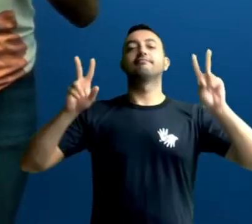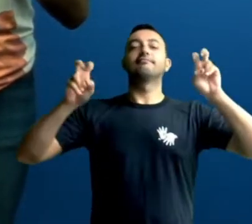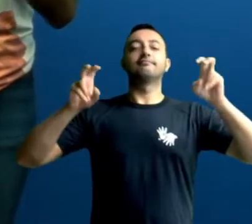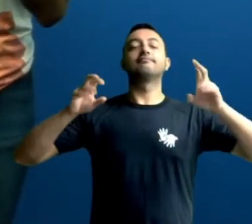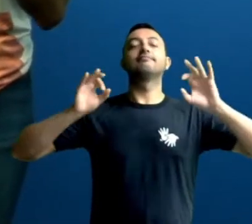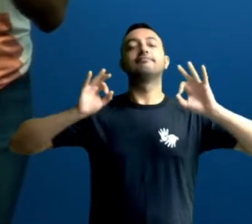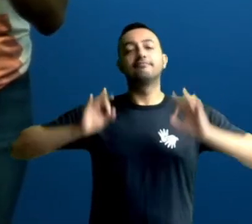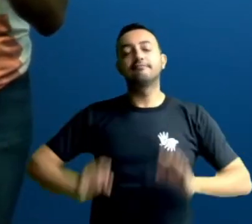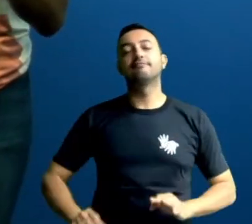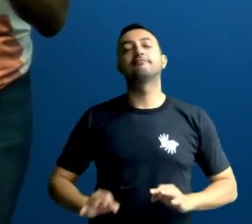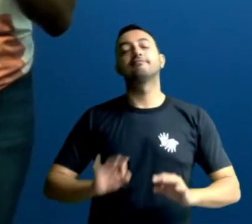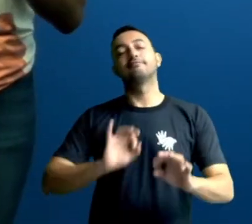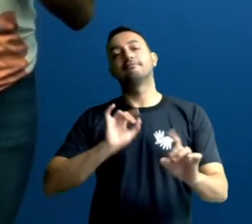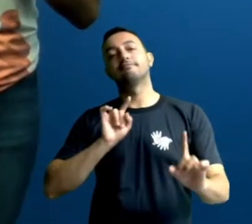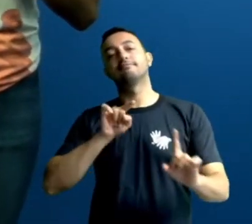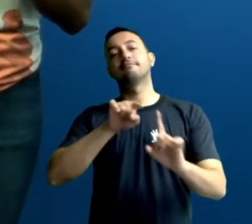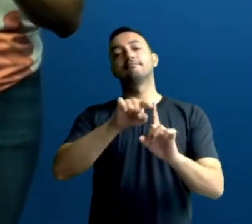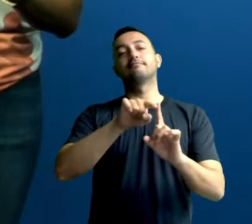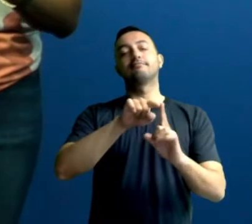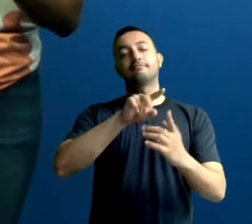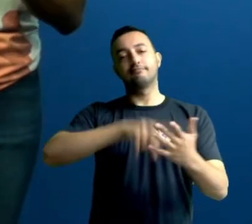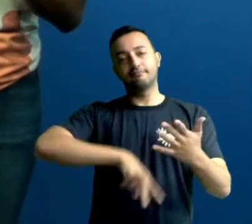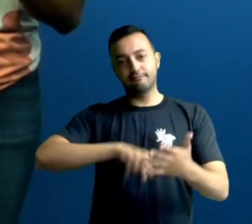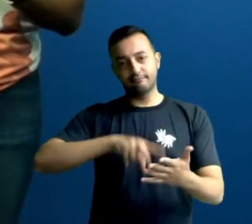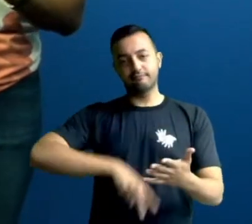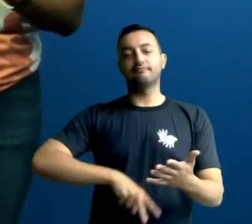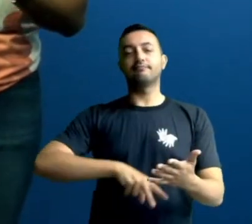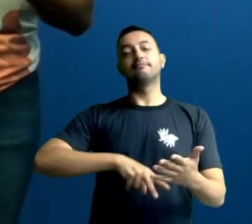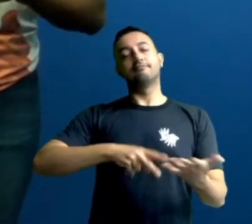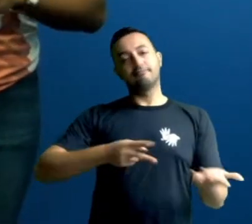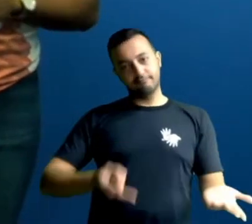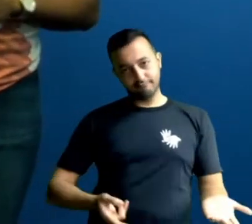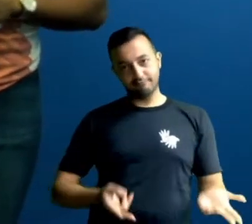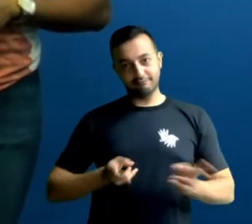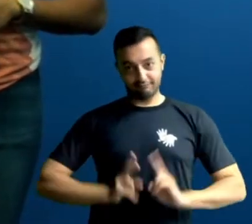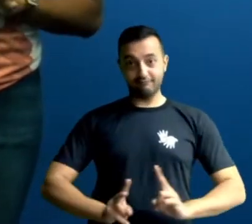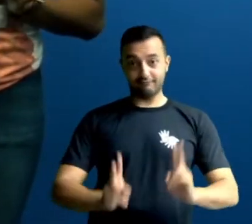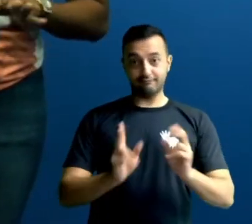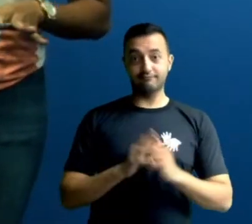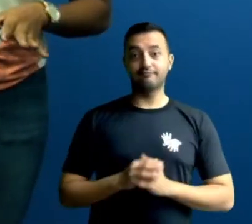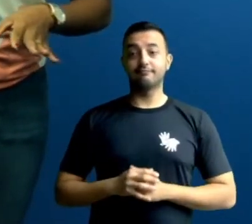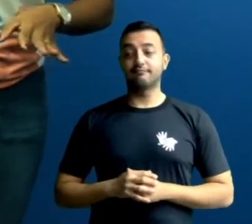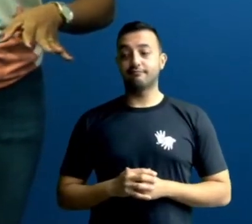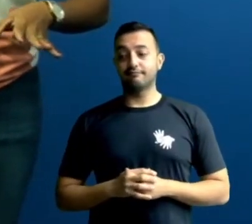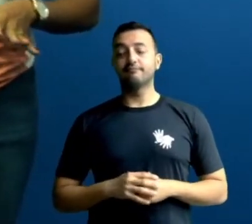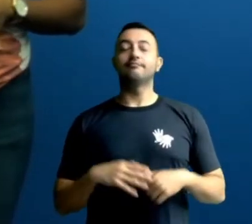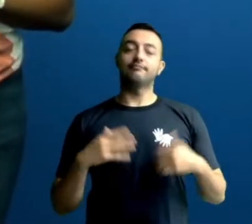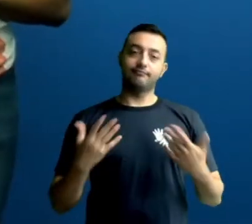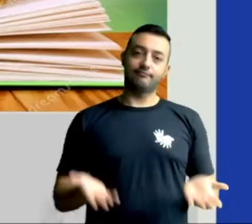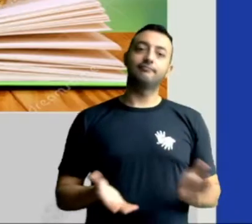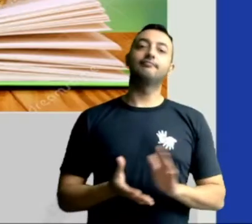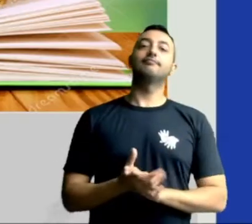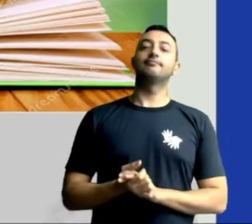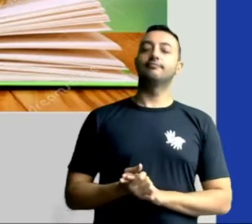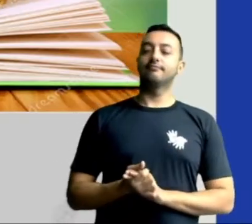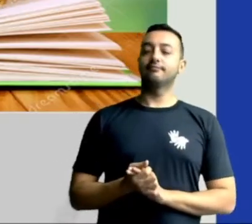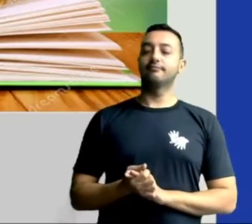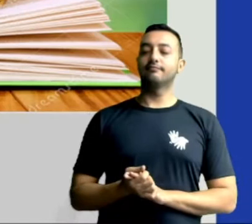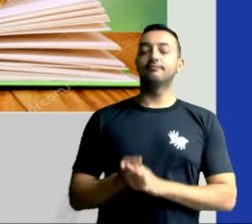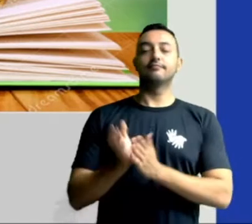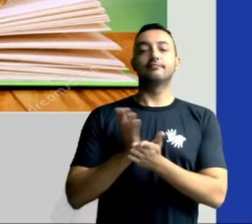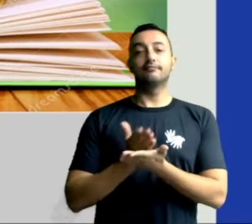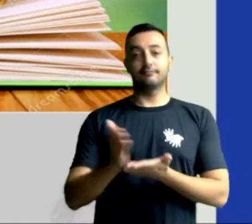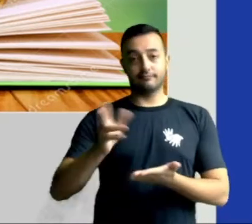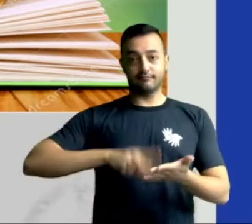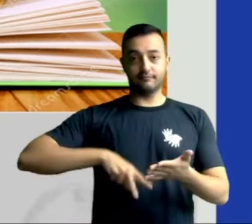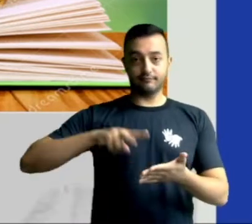sobre esta finalidade. Ler, leitura. Vamos lá? Bom, começando